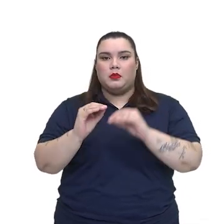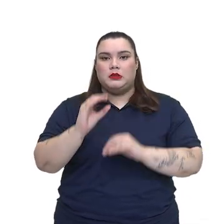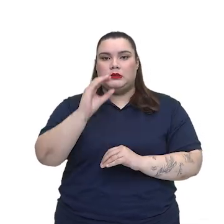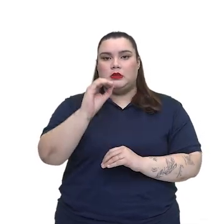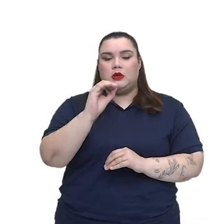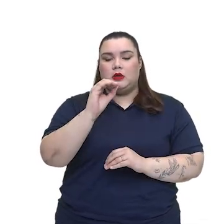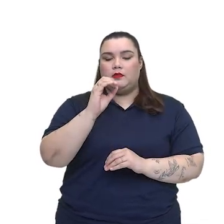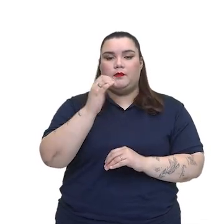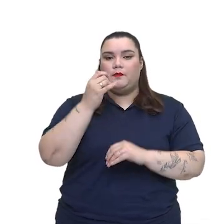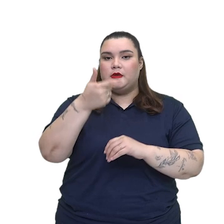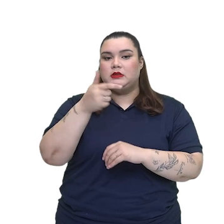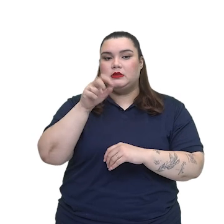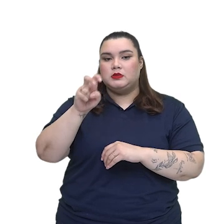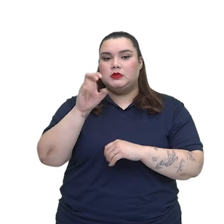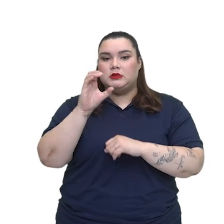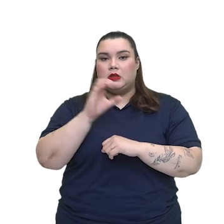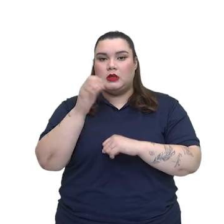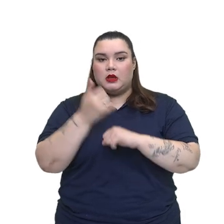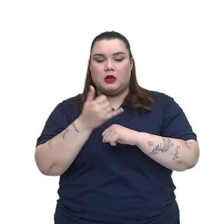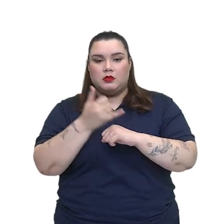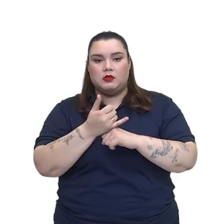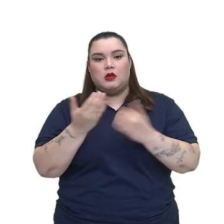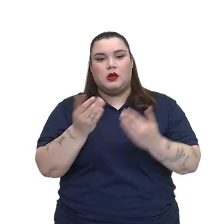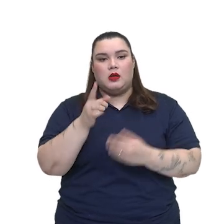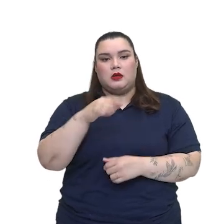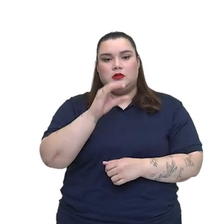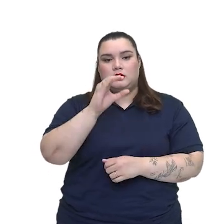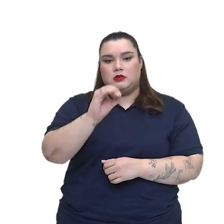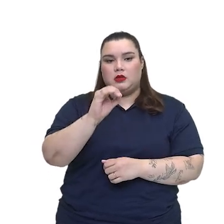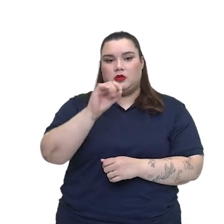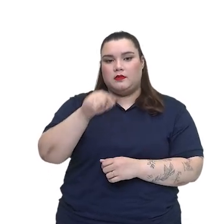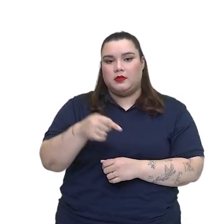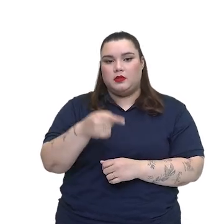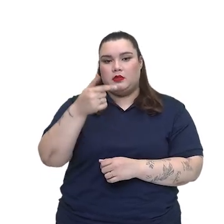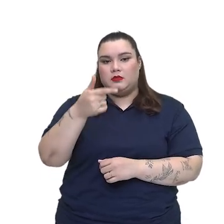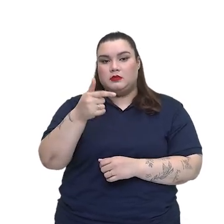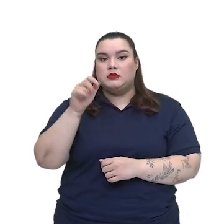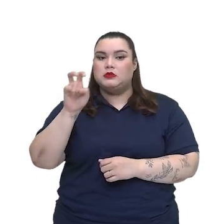25 centavos? Na forma decimal é